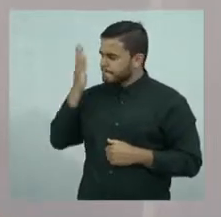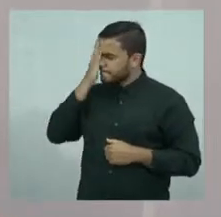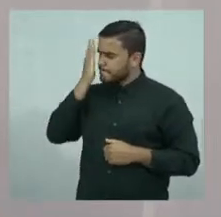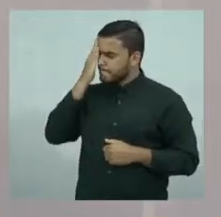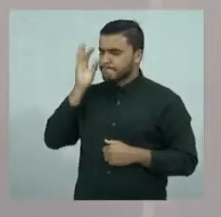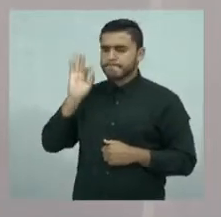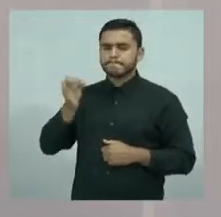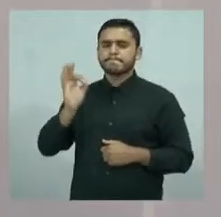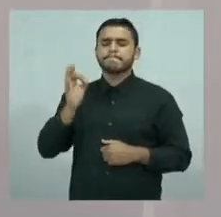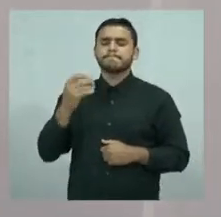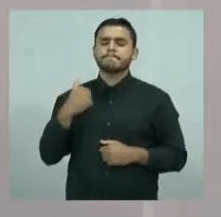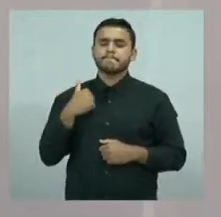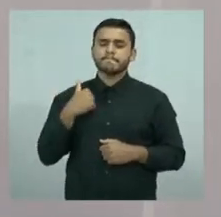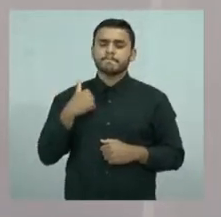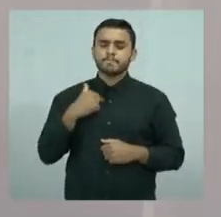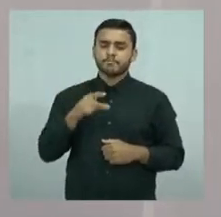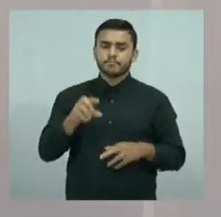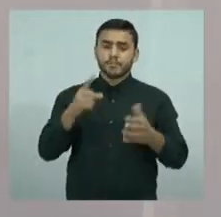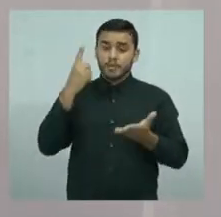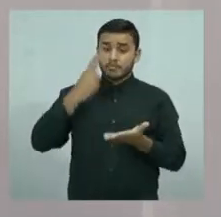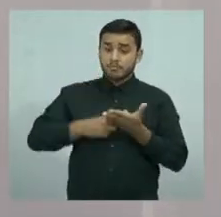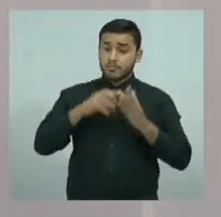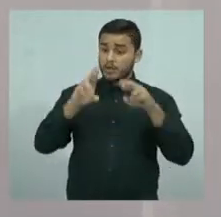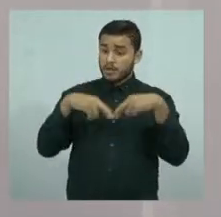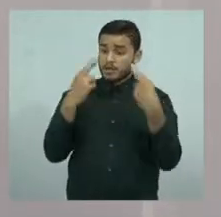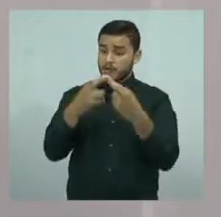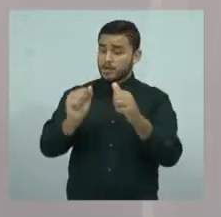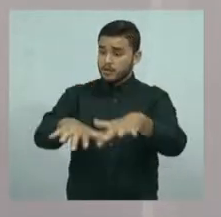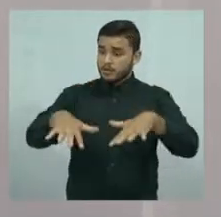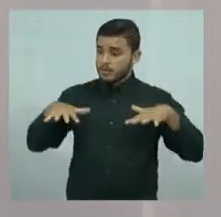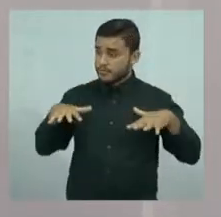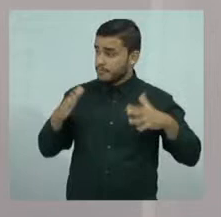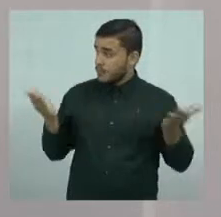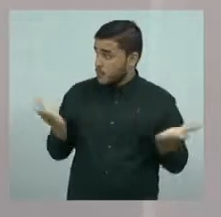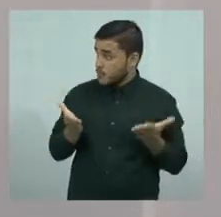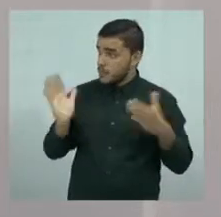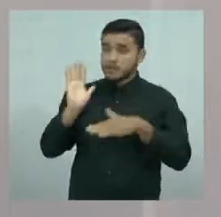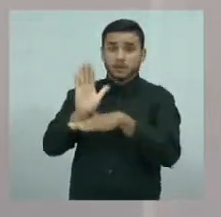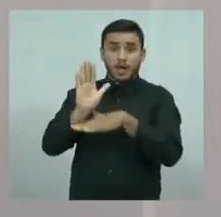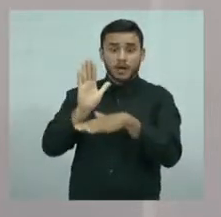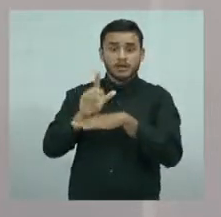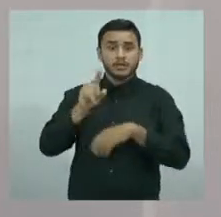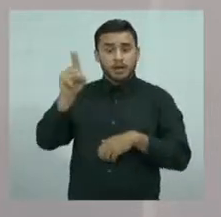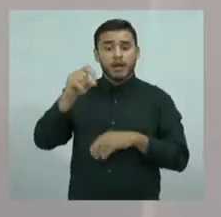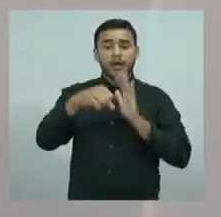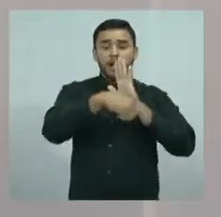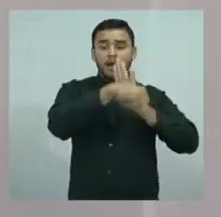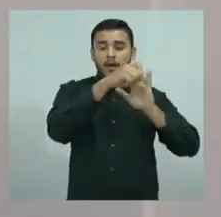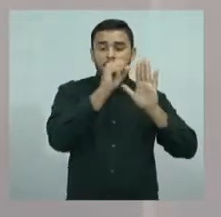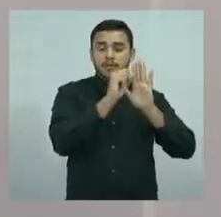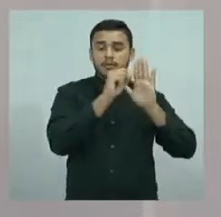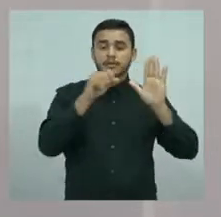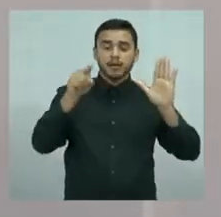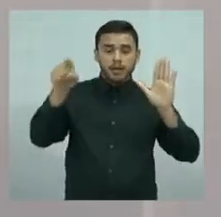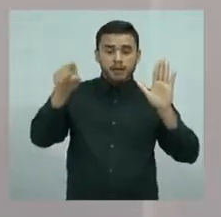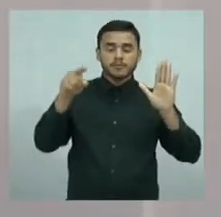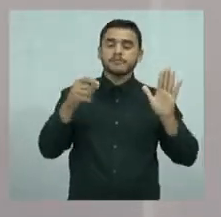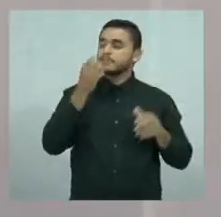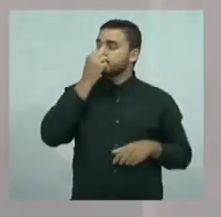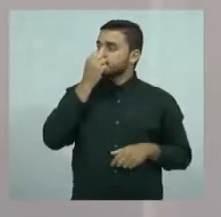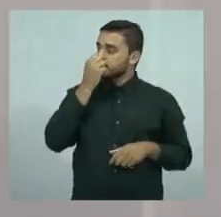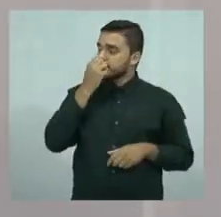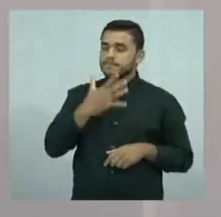exemplo, essa audiência pública, e é muito simpático a gente propor no bairro do Benfica, primeiro porque é um bairro,